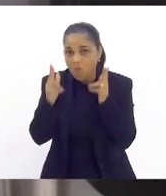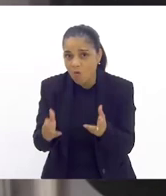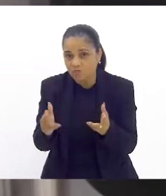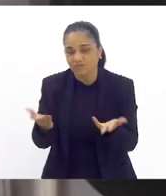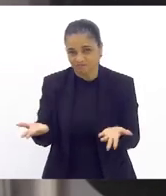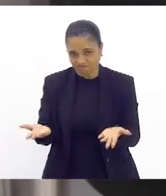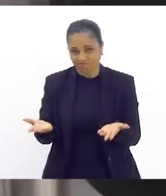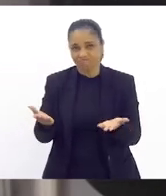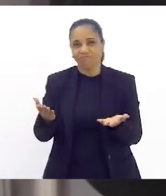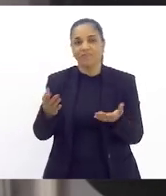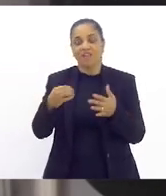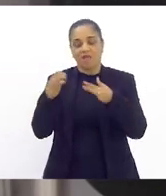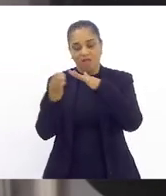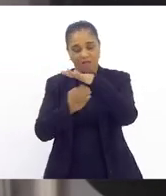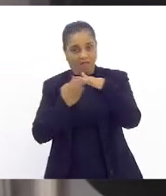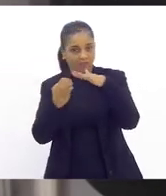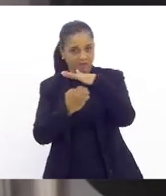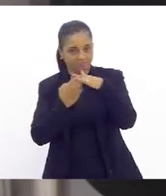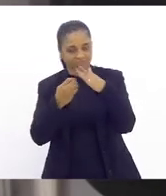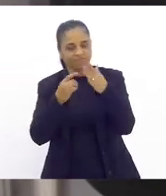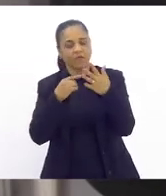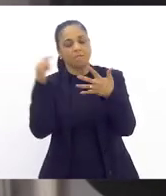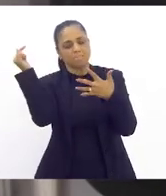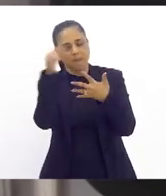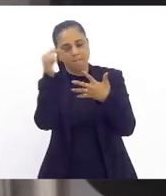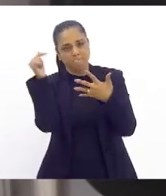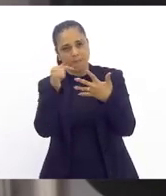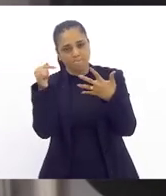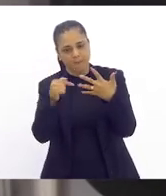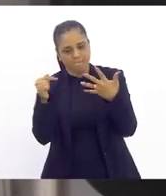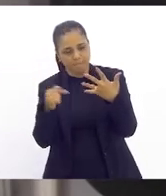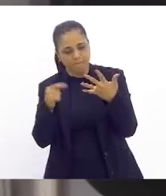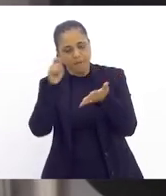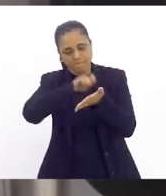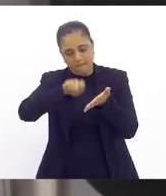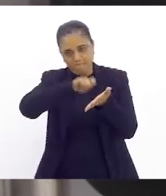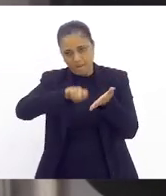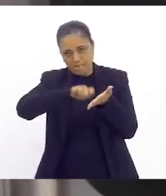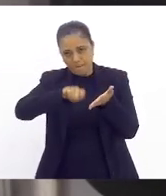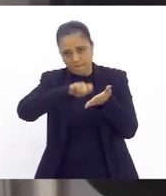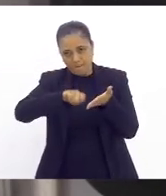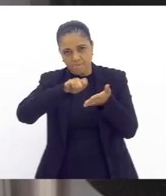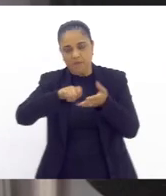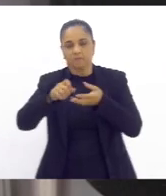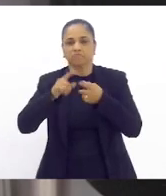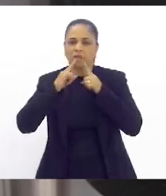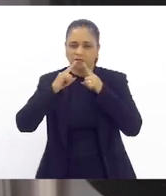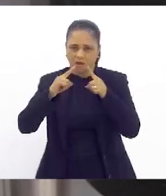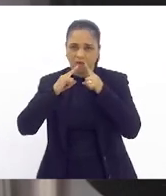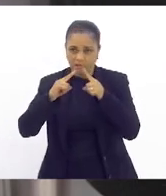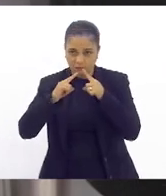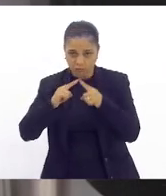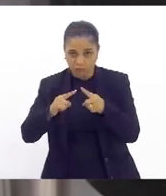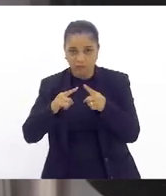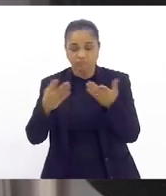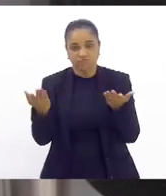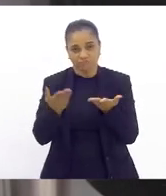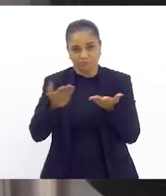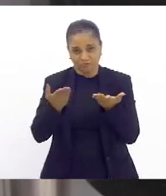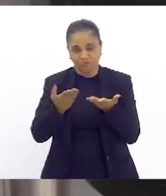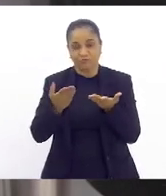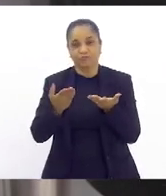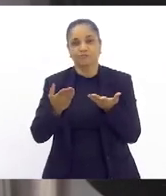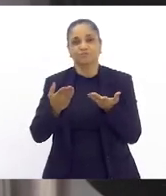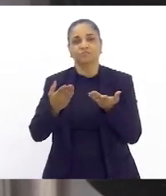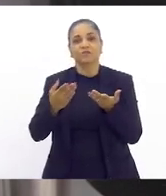vai aprimorar uma série de ações fruto dessas reivindicações colocadas aqui e no caso do Estado ao longo dessa audiência